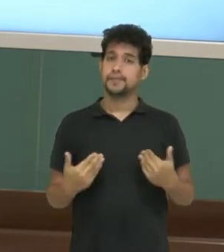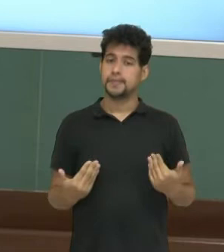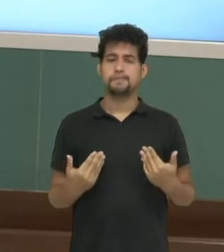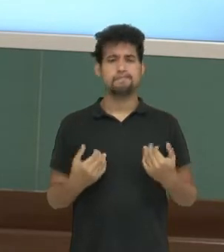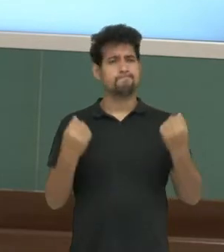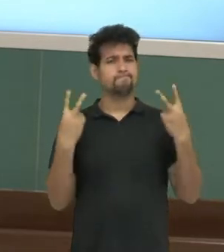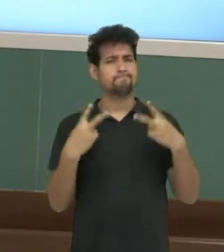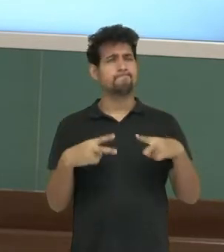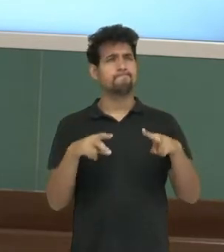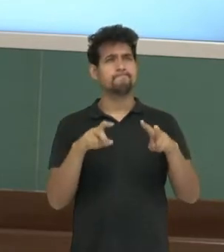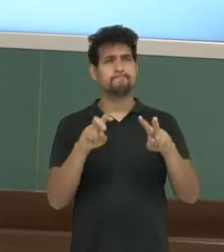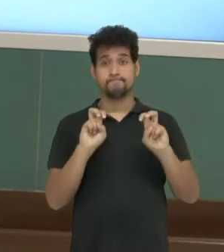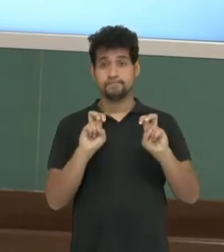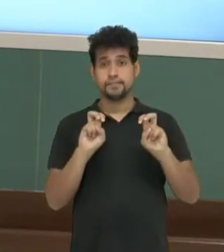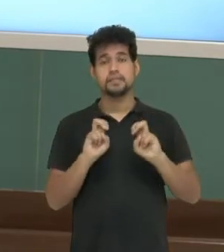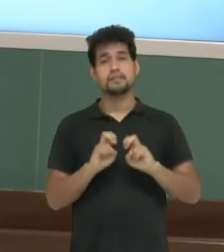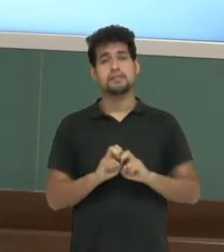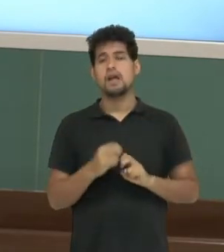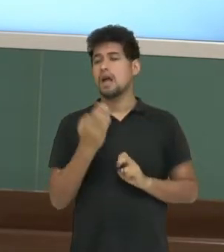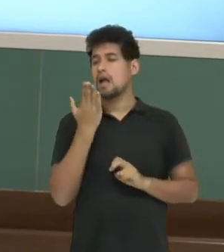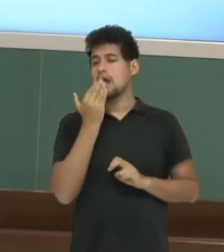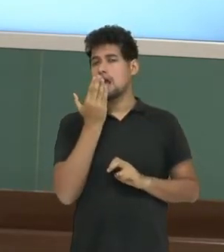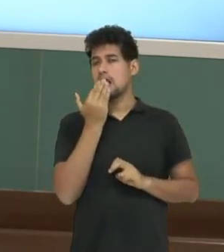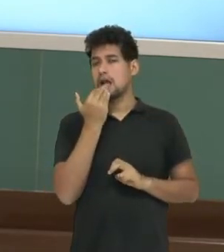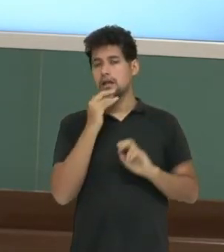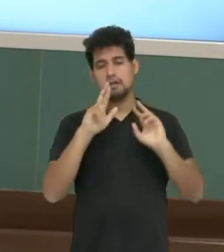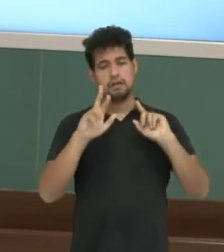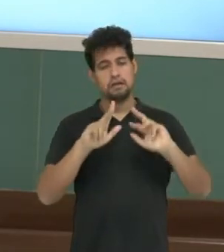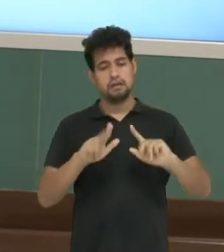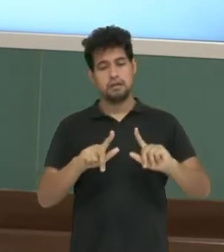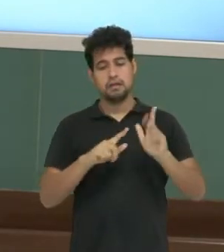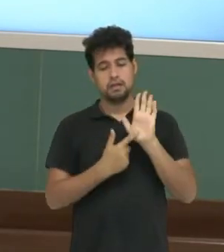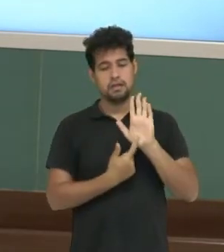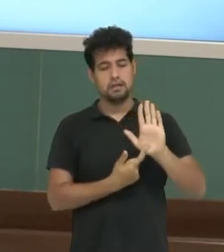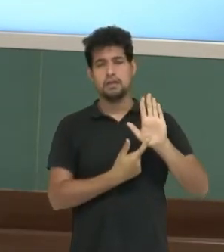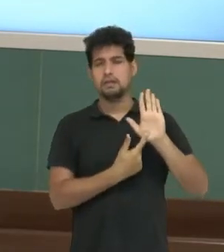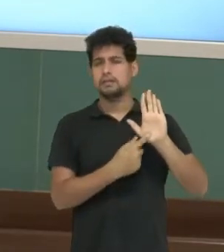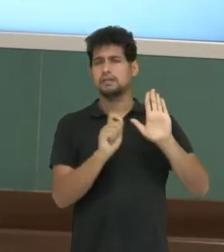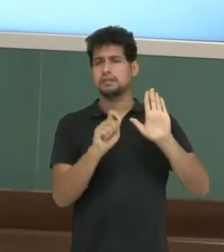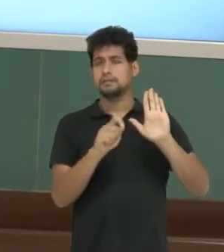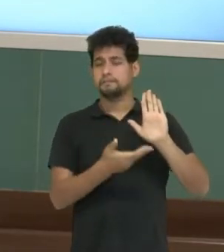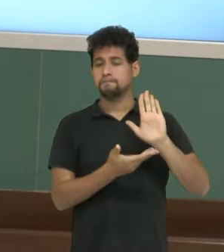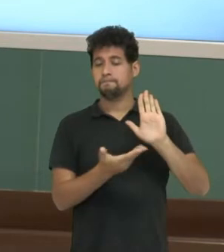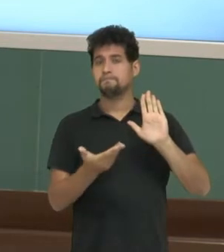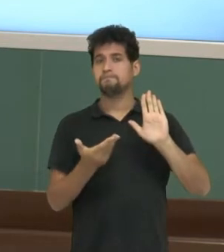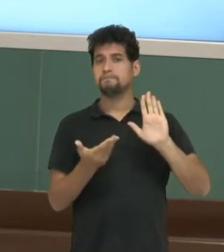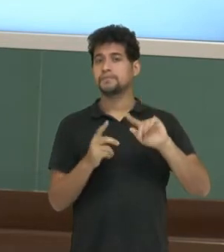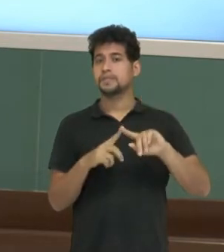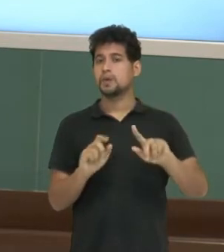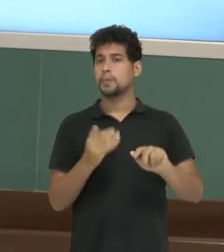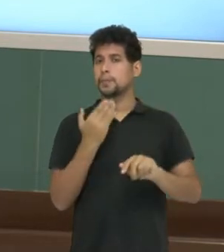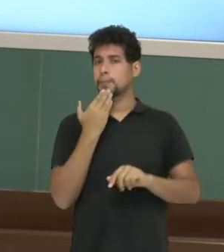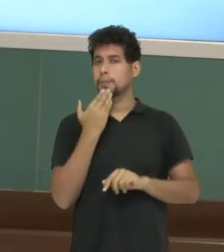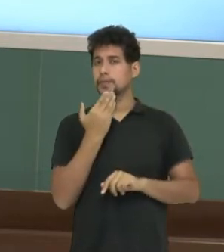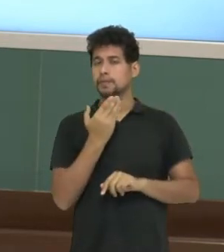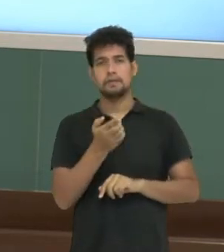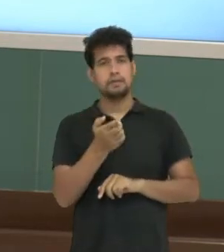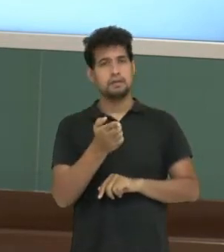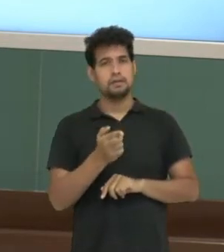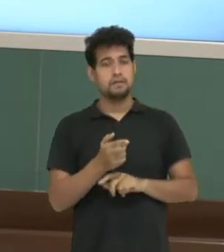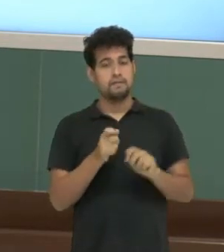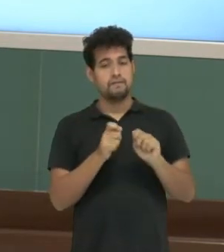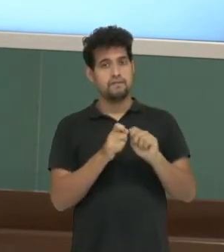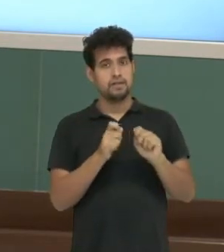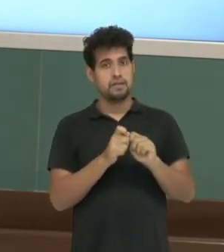Falando então em alimentação, eu trouxe essas informações para você. E eu vou pedir para você